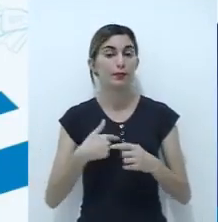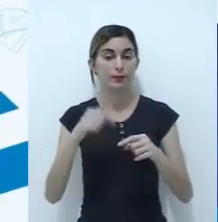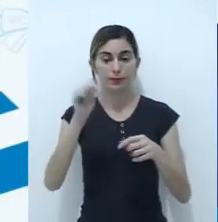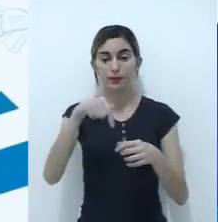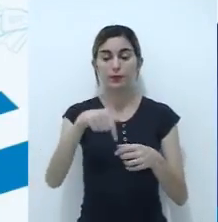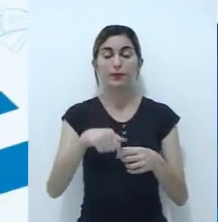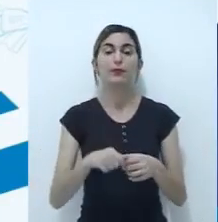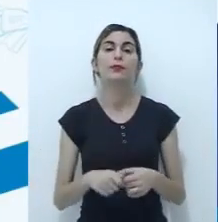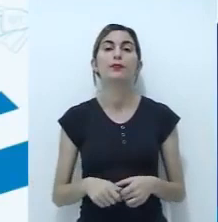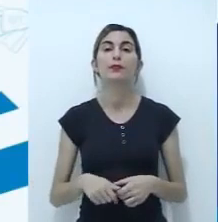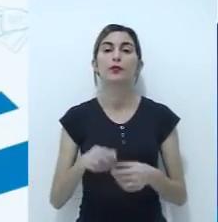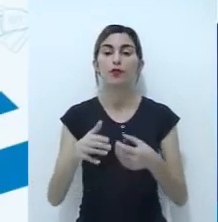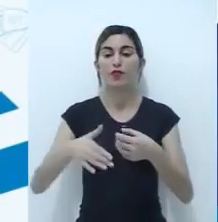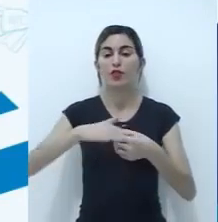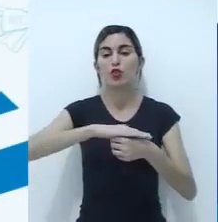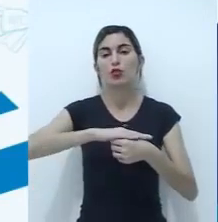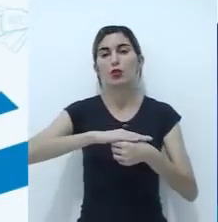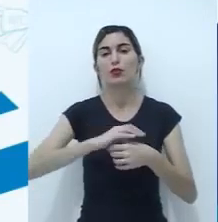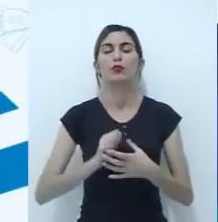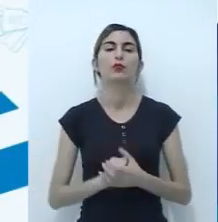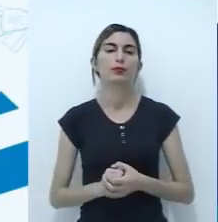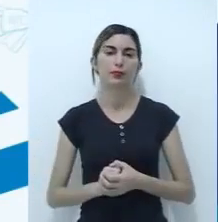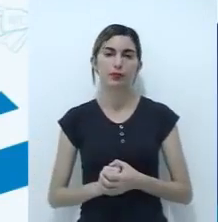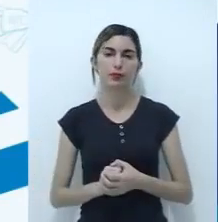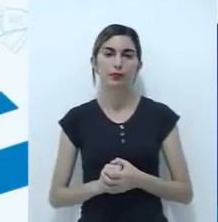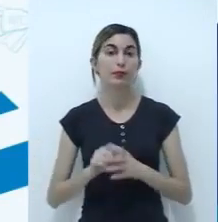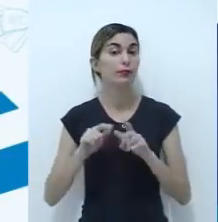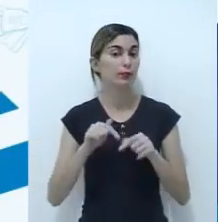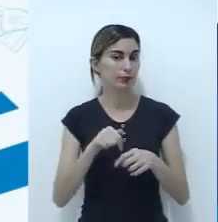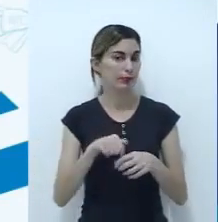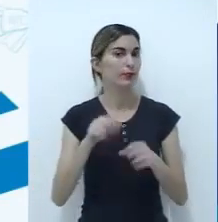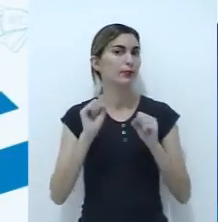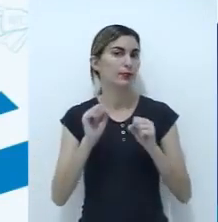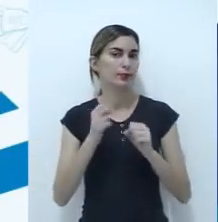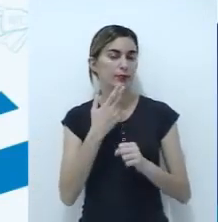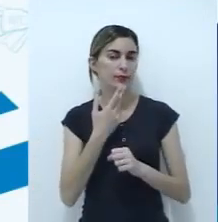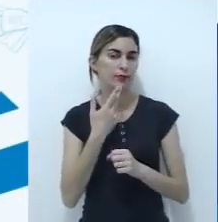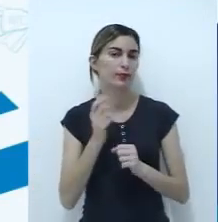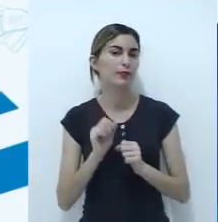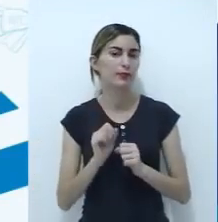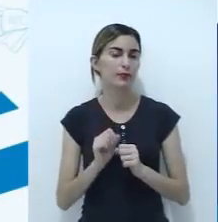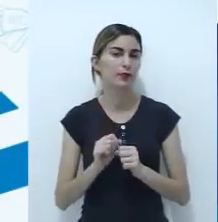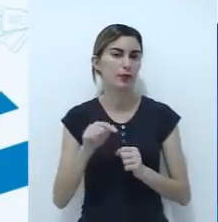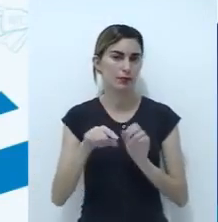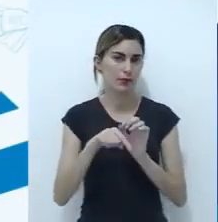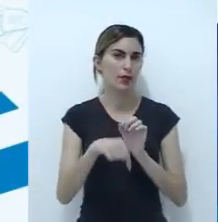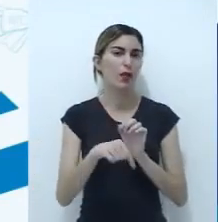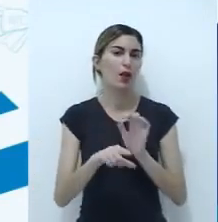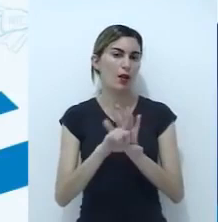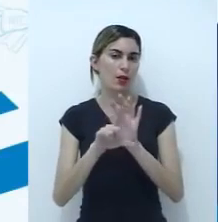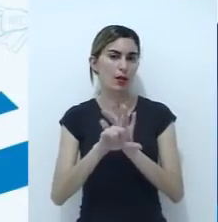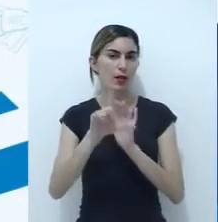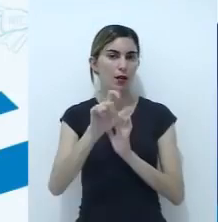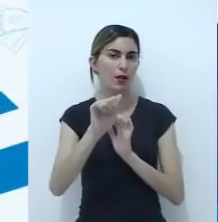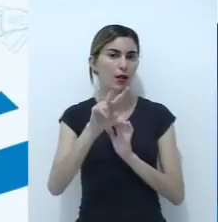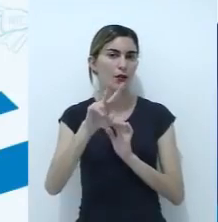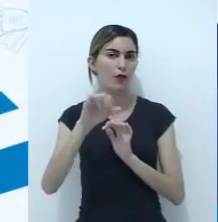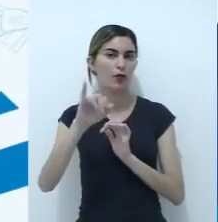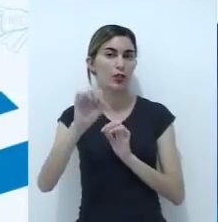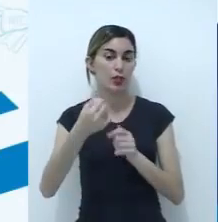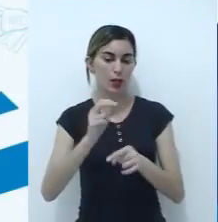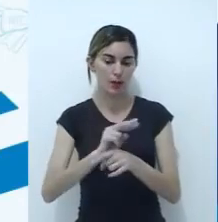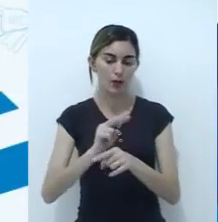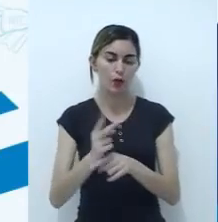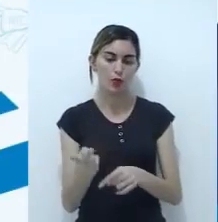Meu sistema aqui, ele está fechado. Então, aqui eu posso dizer que a lei de Lavoisier